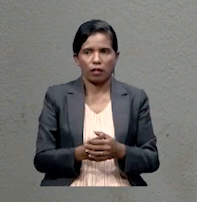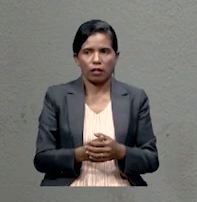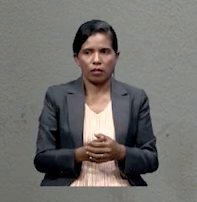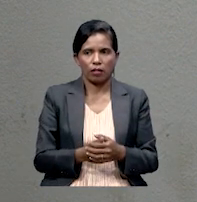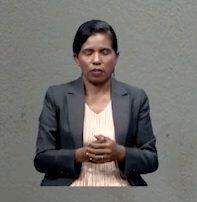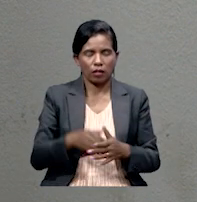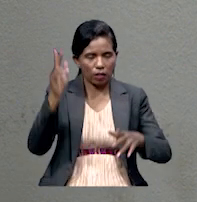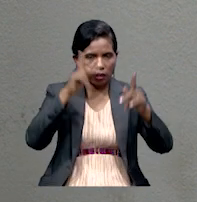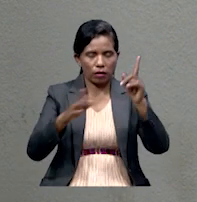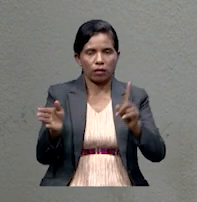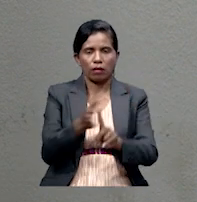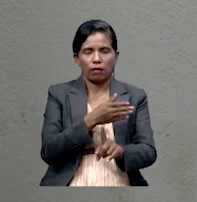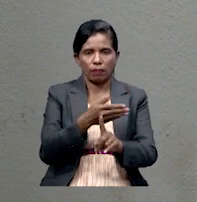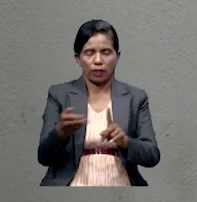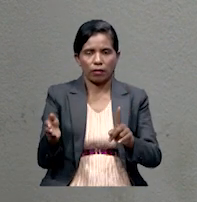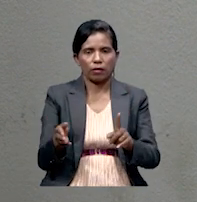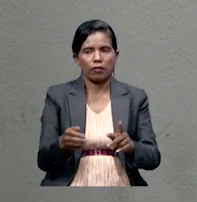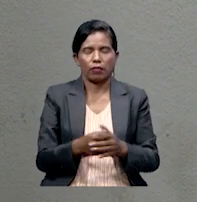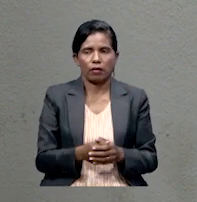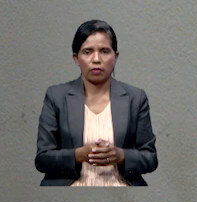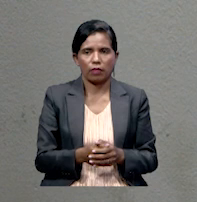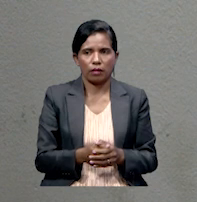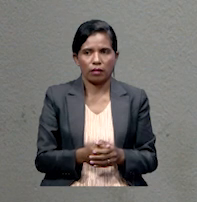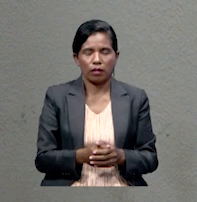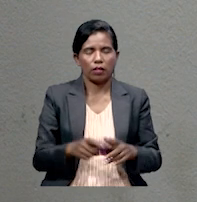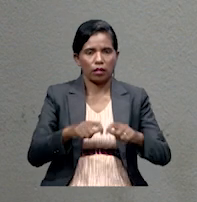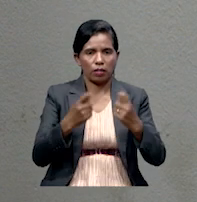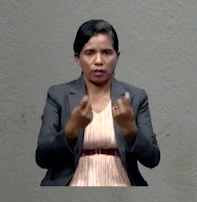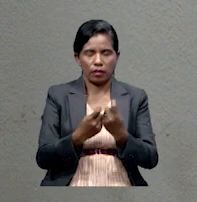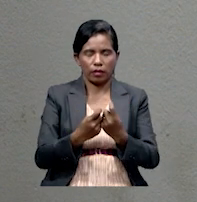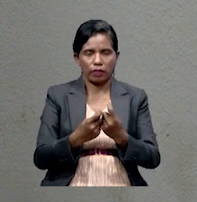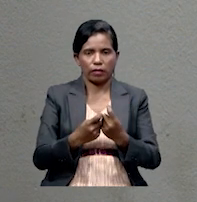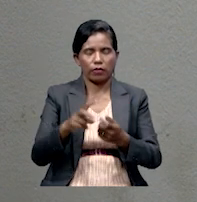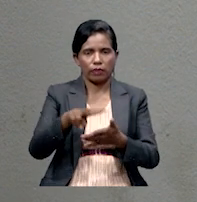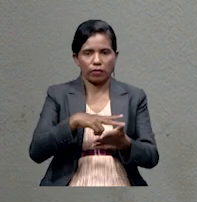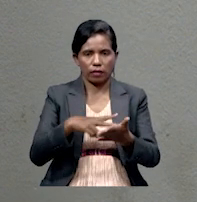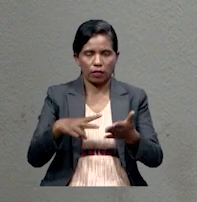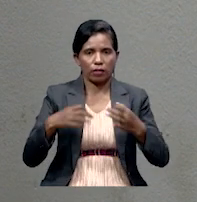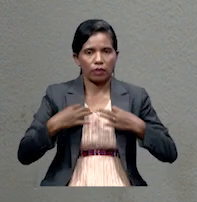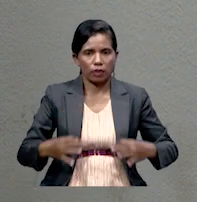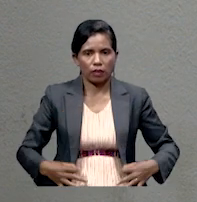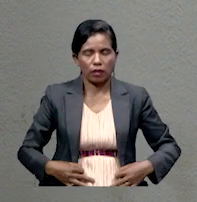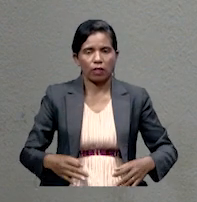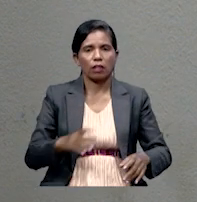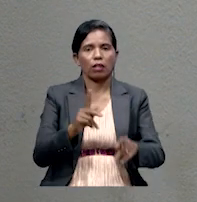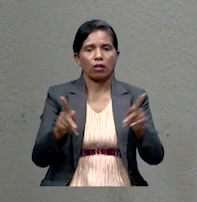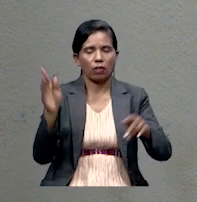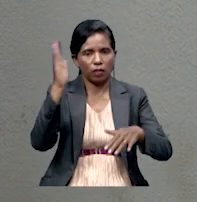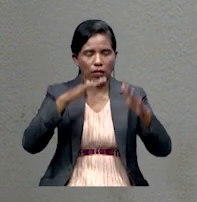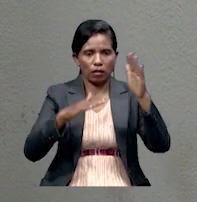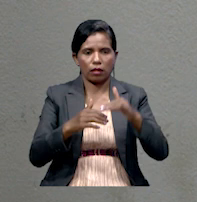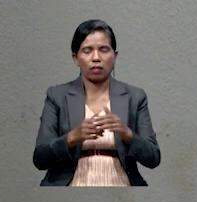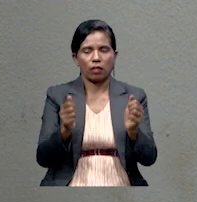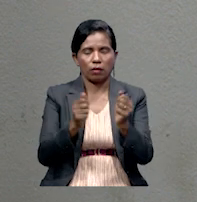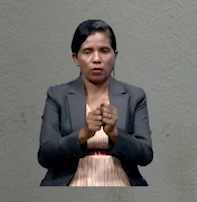pancadas. E neve resistência tipo violência física social. Total caso,